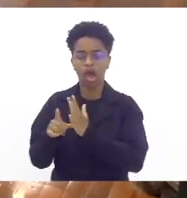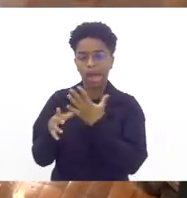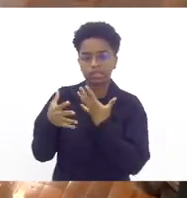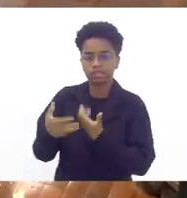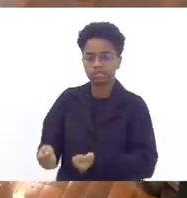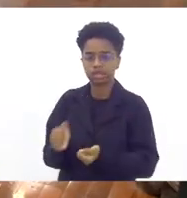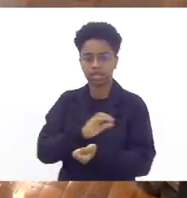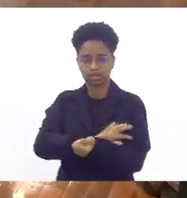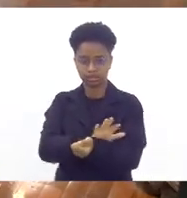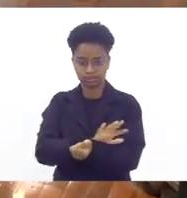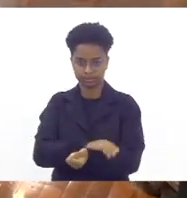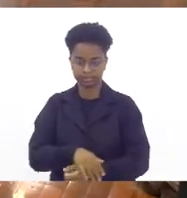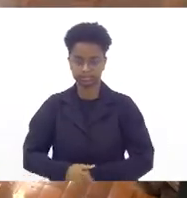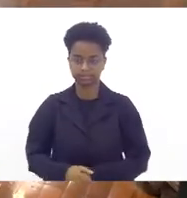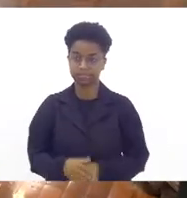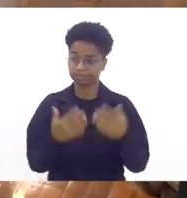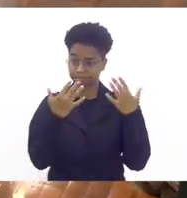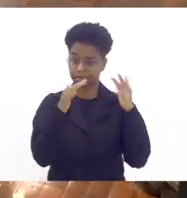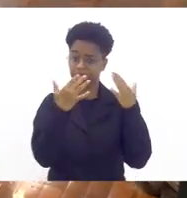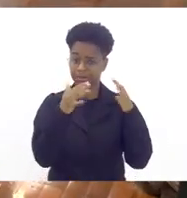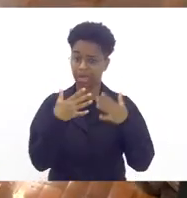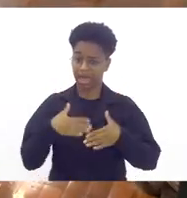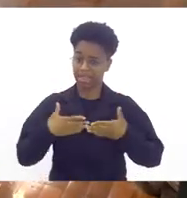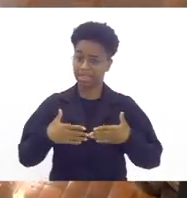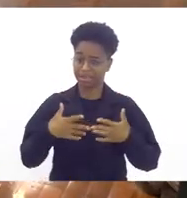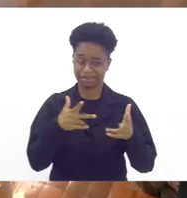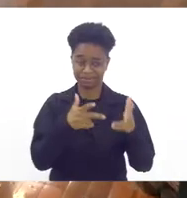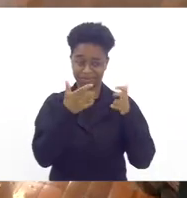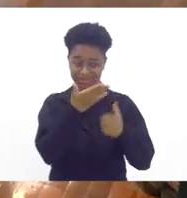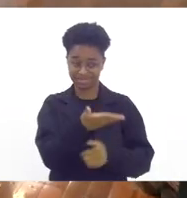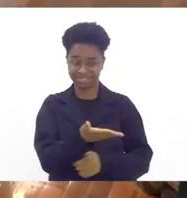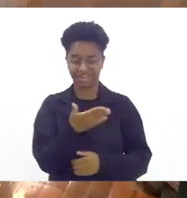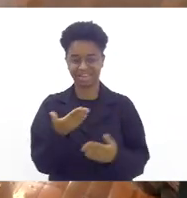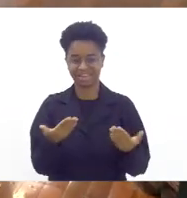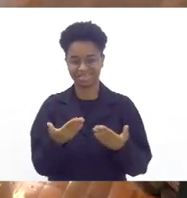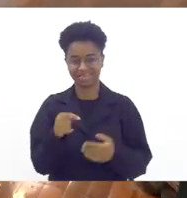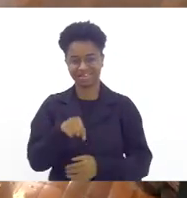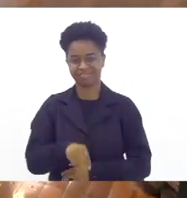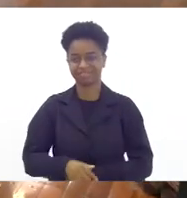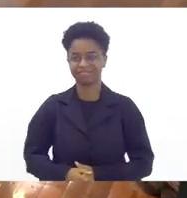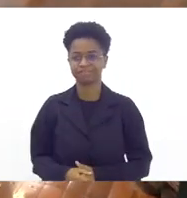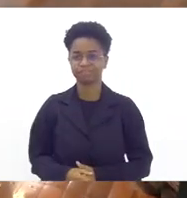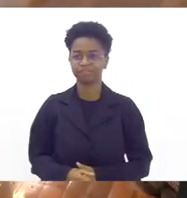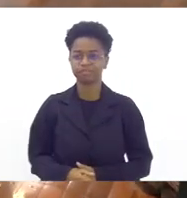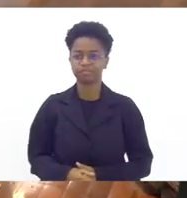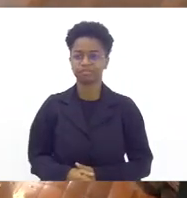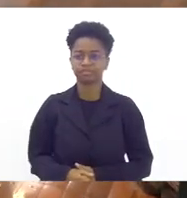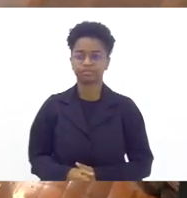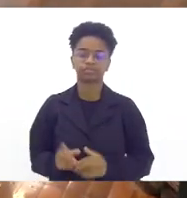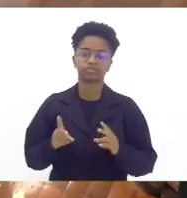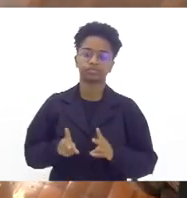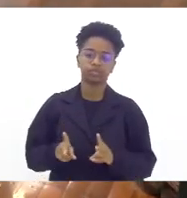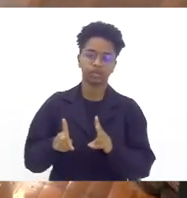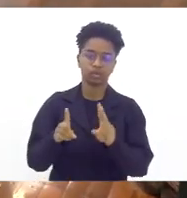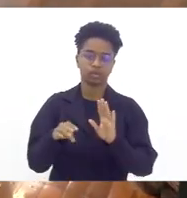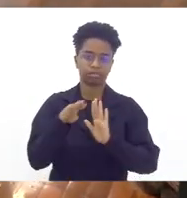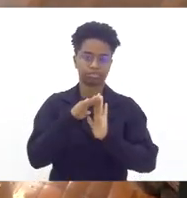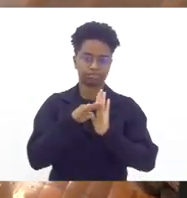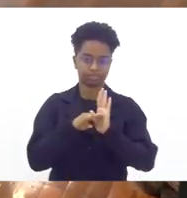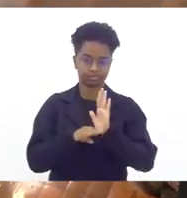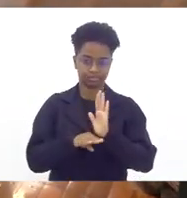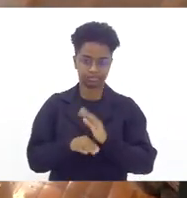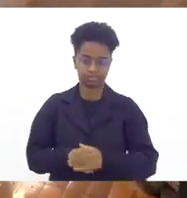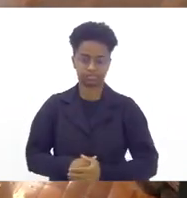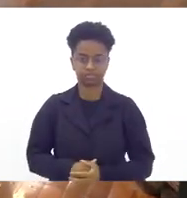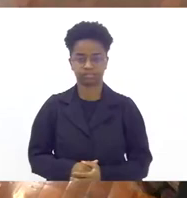racismo. Parabéns, uma alegria vê-lo aqui, Negrogun. Mas, então, seguindo a nossa ordem do Simpro